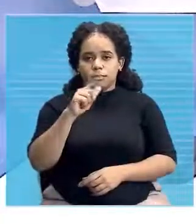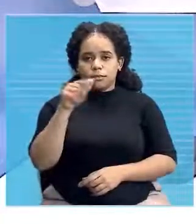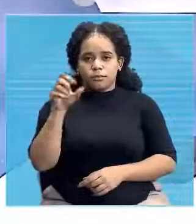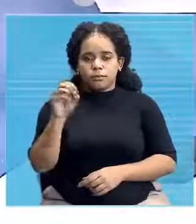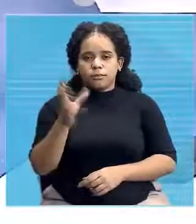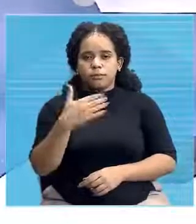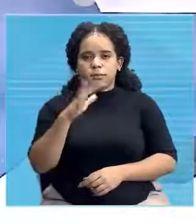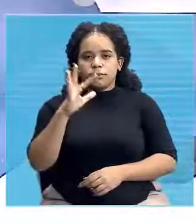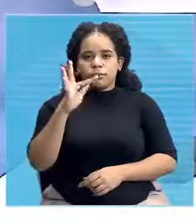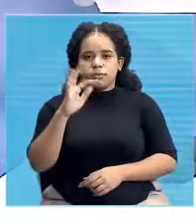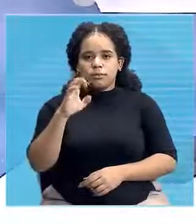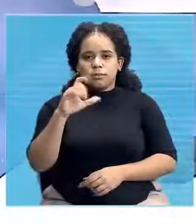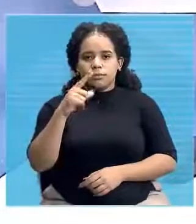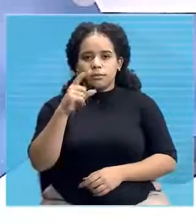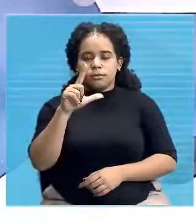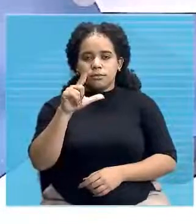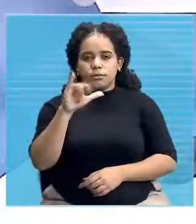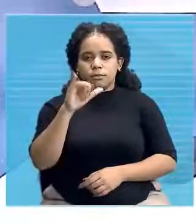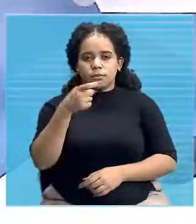Olhe,